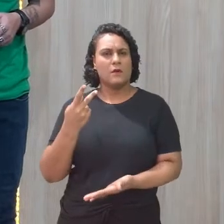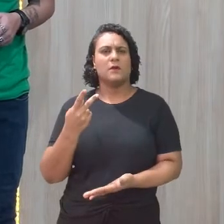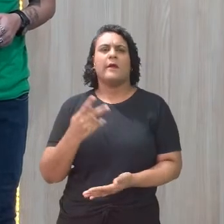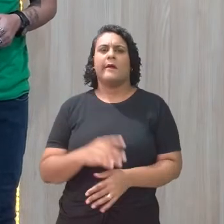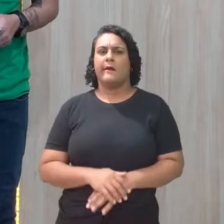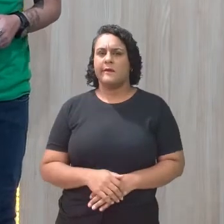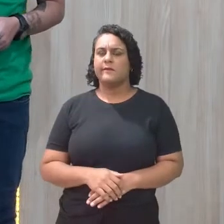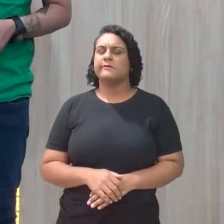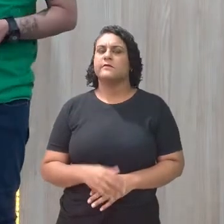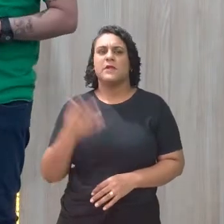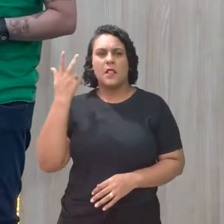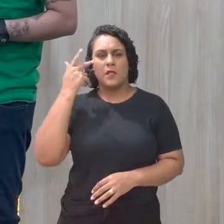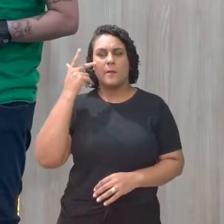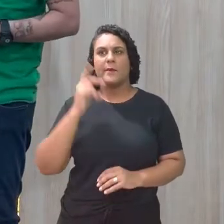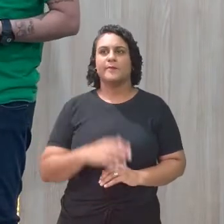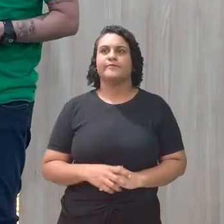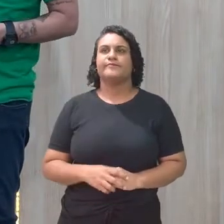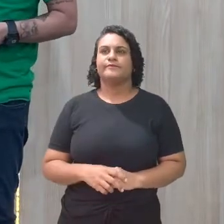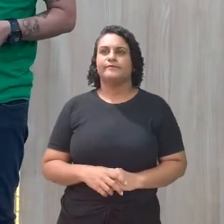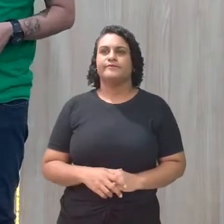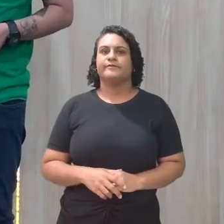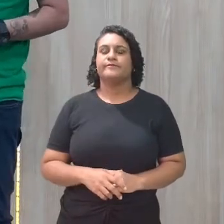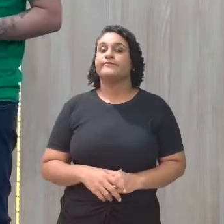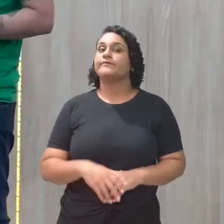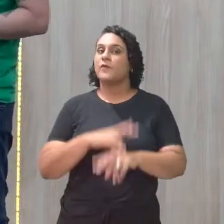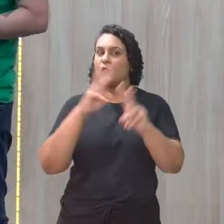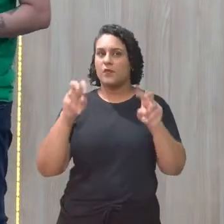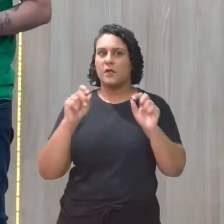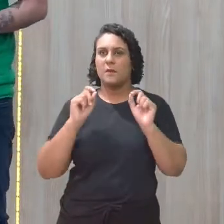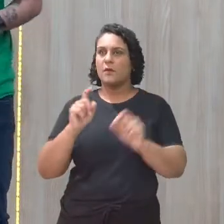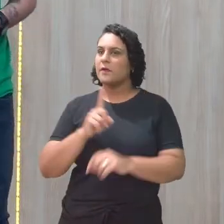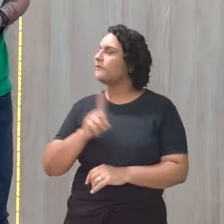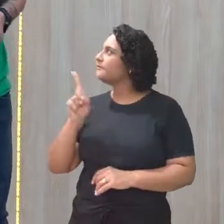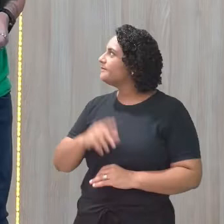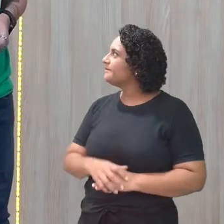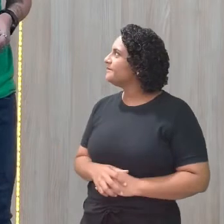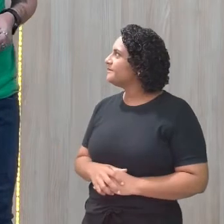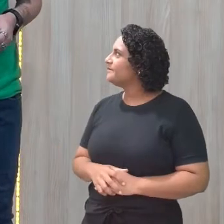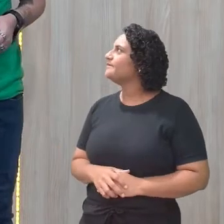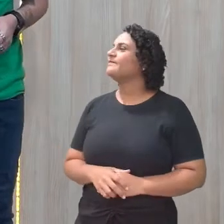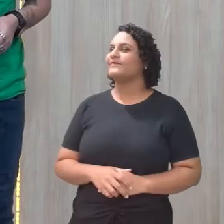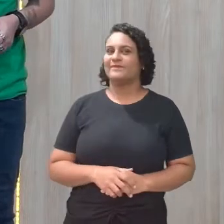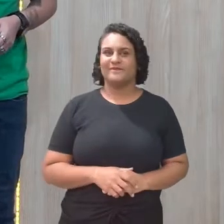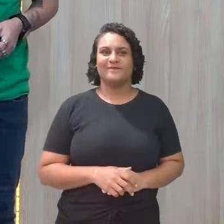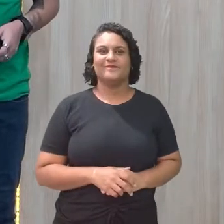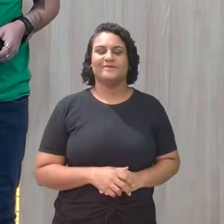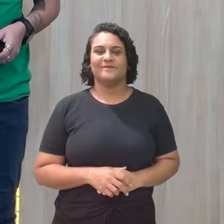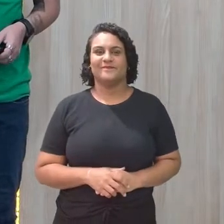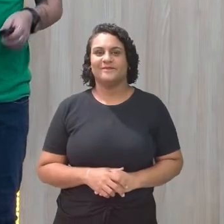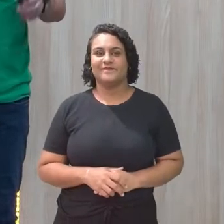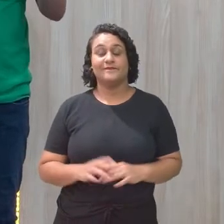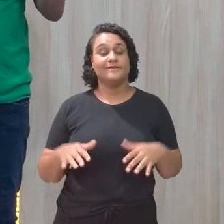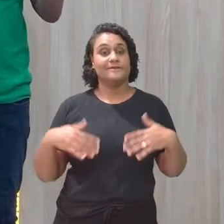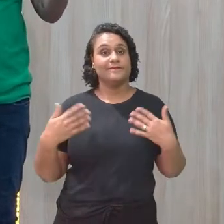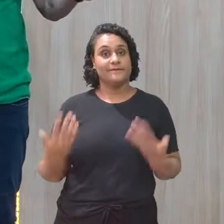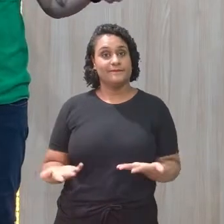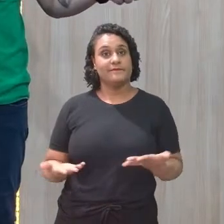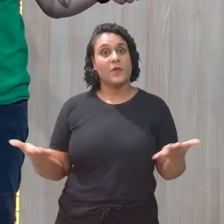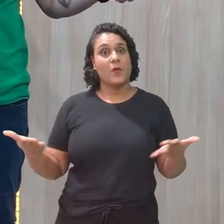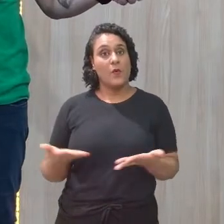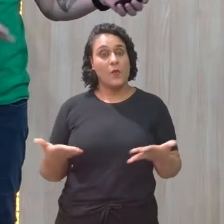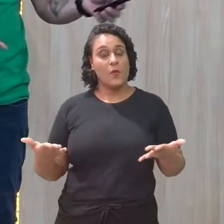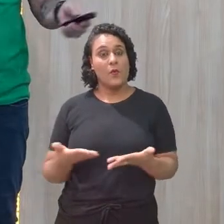bem diversa, tá certo? Então o tema da aula hoje é a decomposição em fatores primos, bom? Hoje eu estou